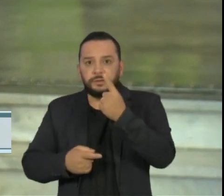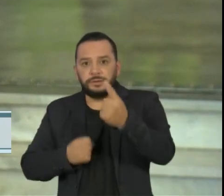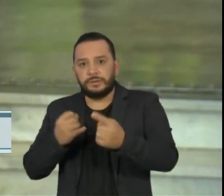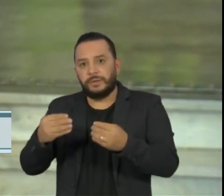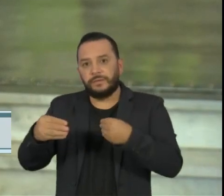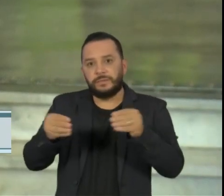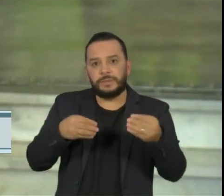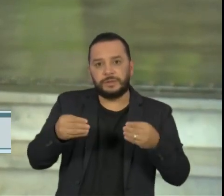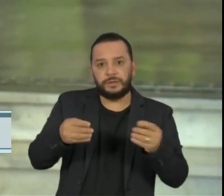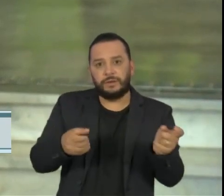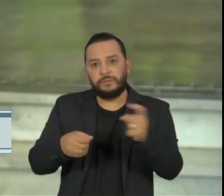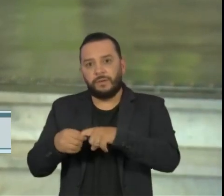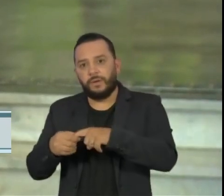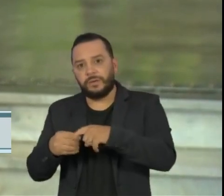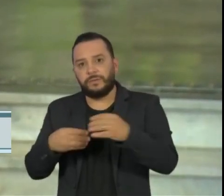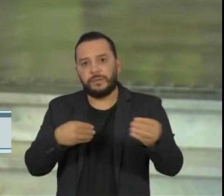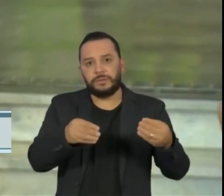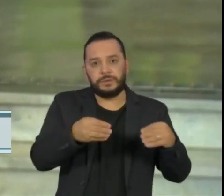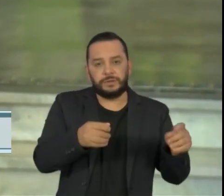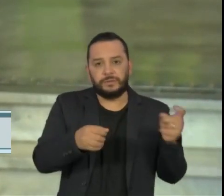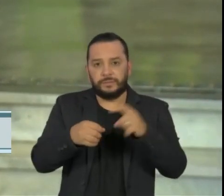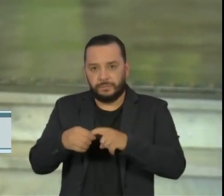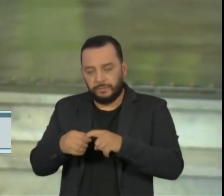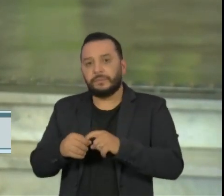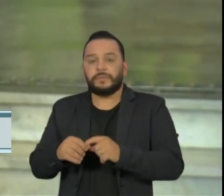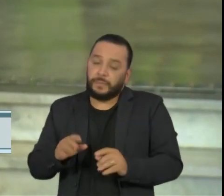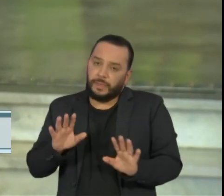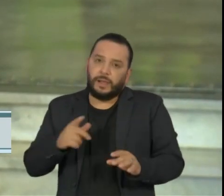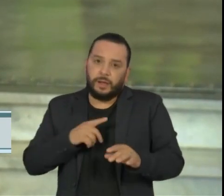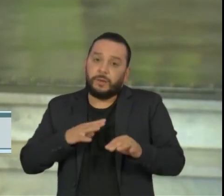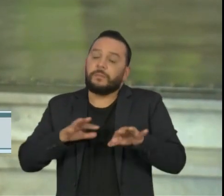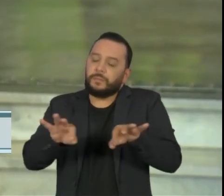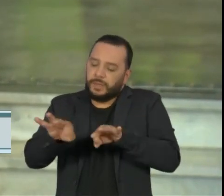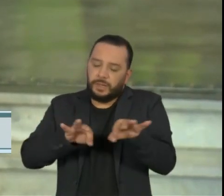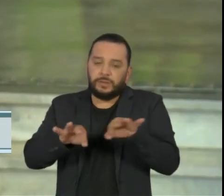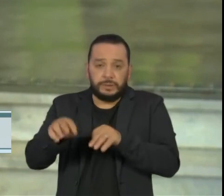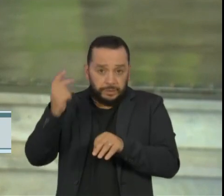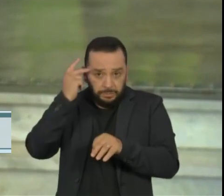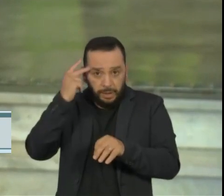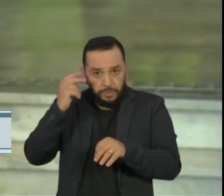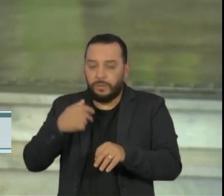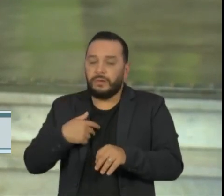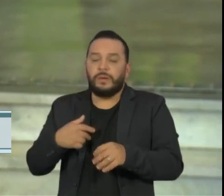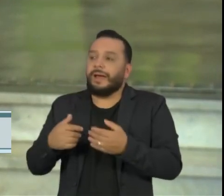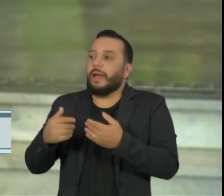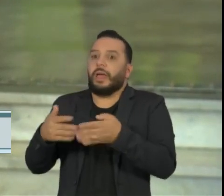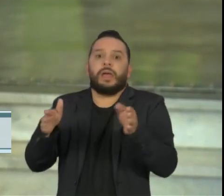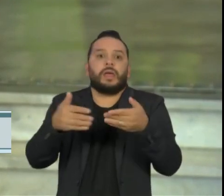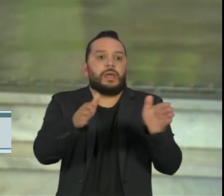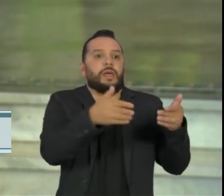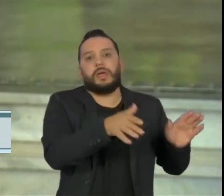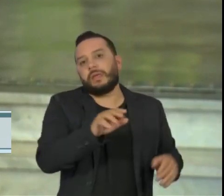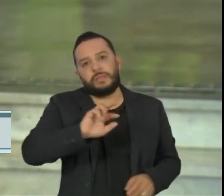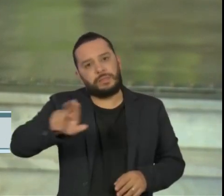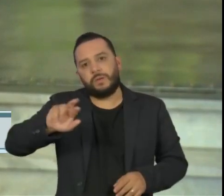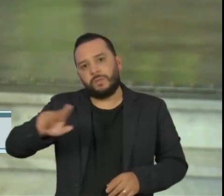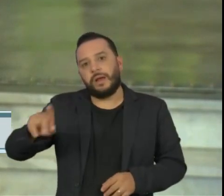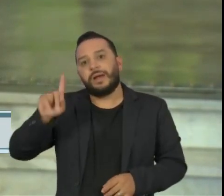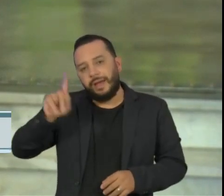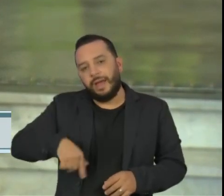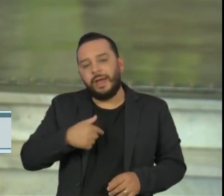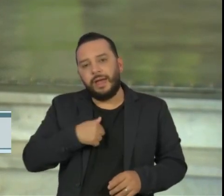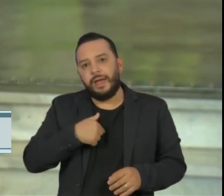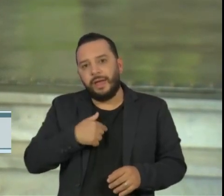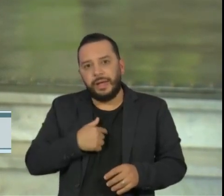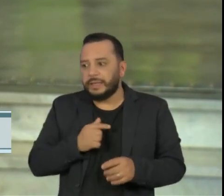gostei muito da tua abertura. O Plano São Paulo não é um plano de abertura, é um plano de gestão e convivência com a pandemia. Para a gente caminhar